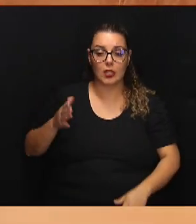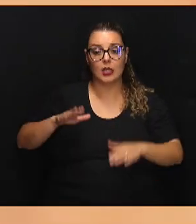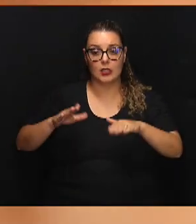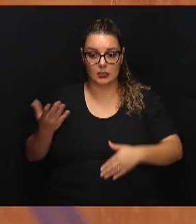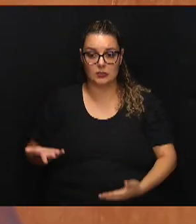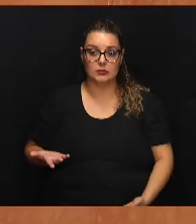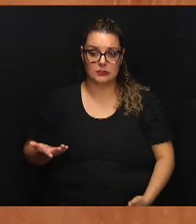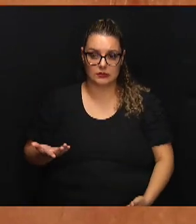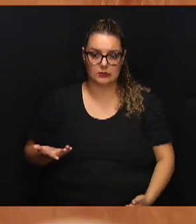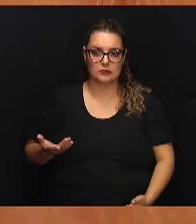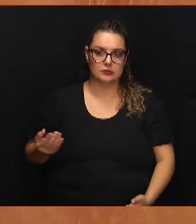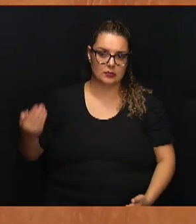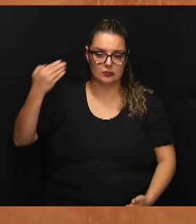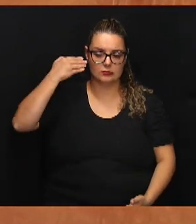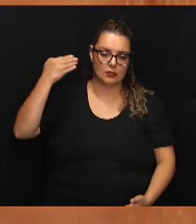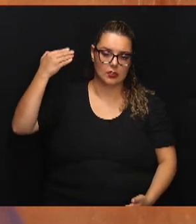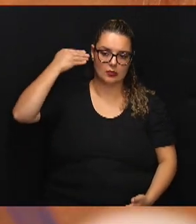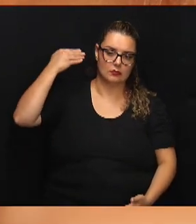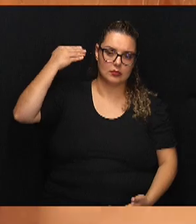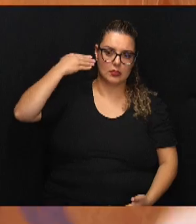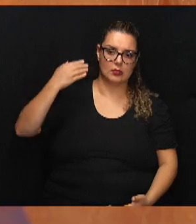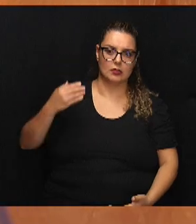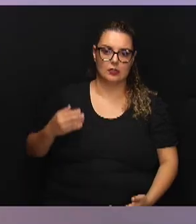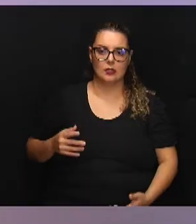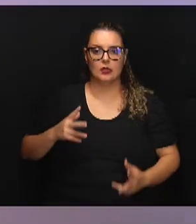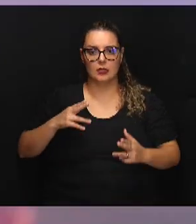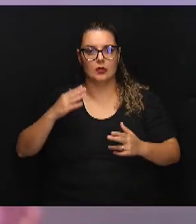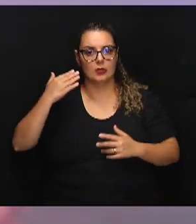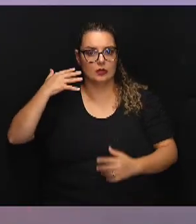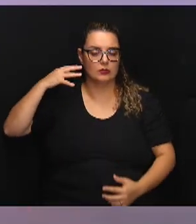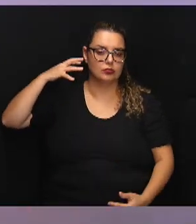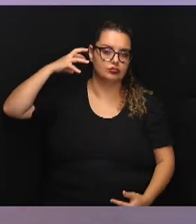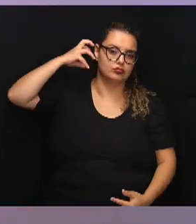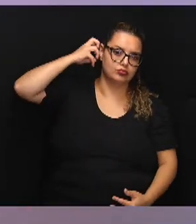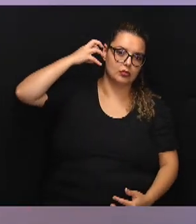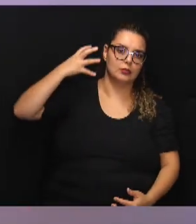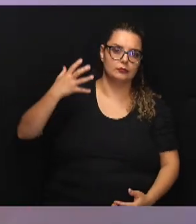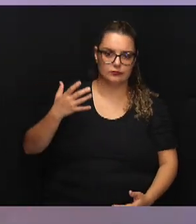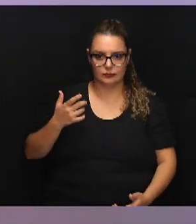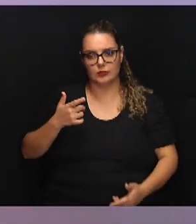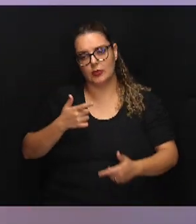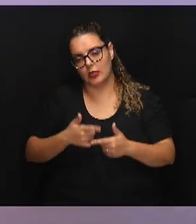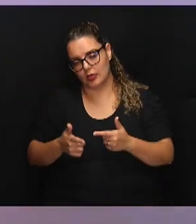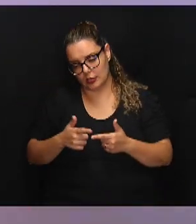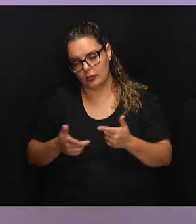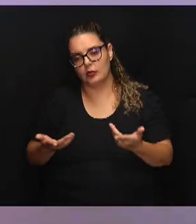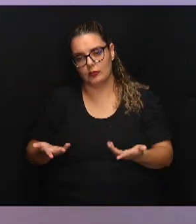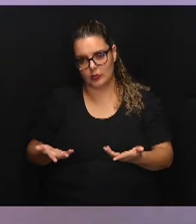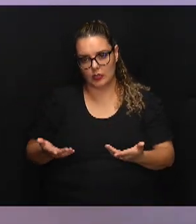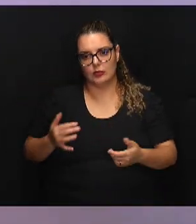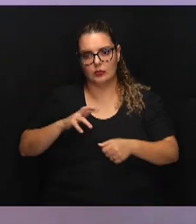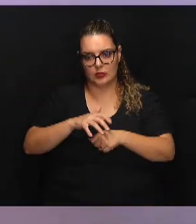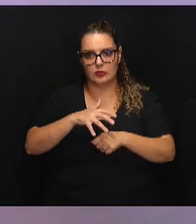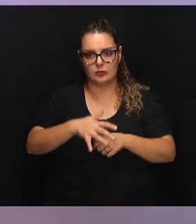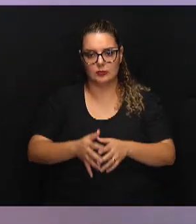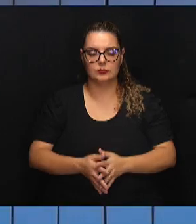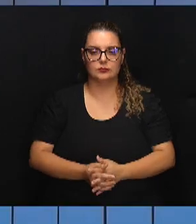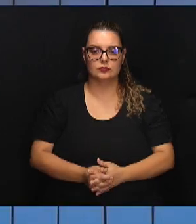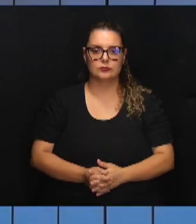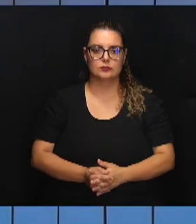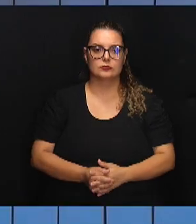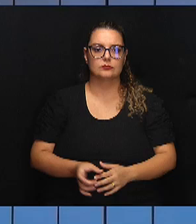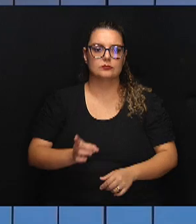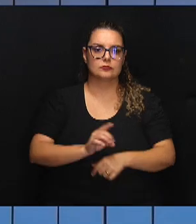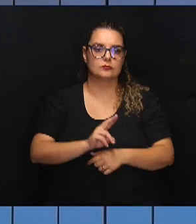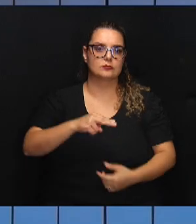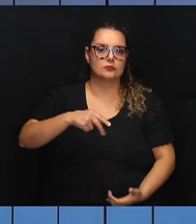vezes, e aí como se levantasse a pele do canal do ouvido, e aí acaba ocasionando a infecção. Doutora